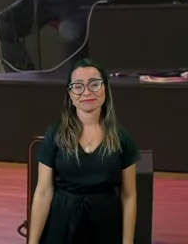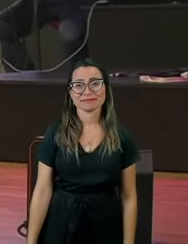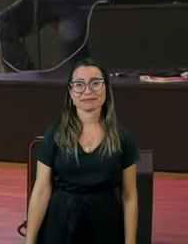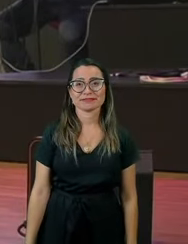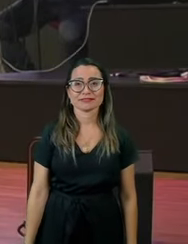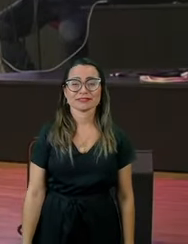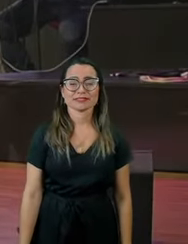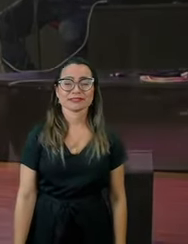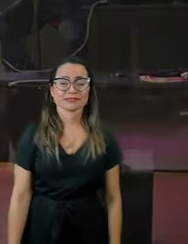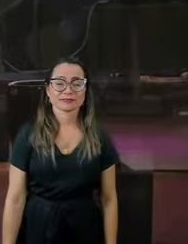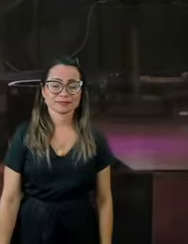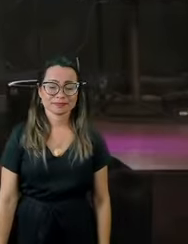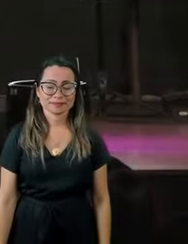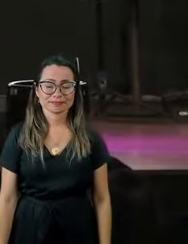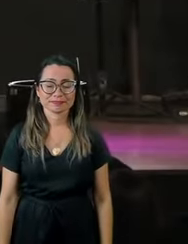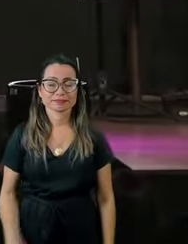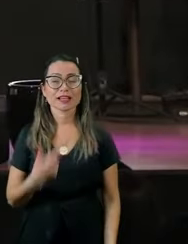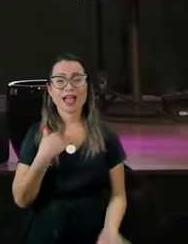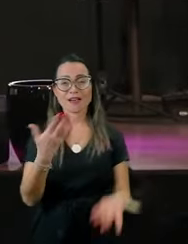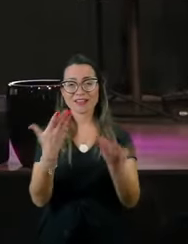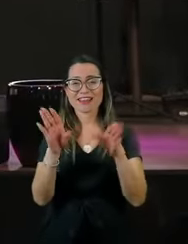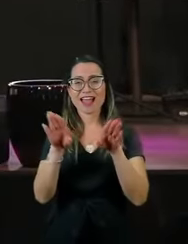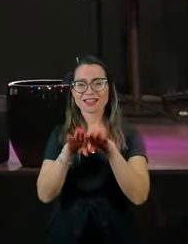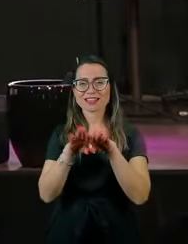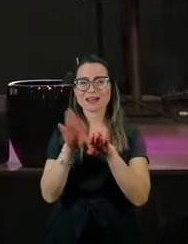Ah, Jesus, eu queria também falar